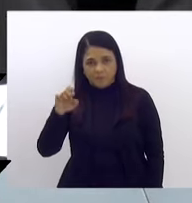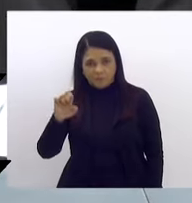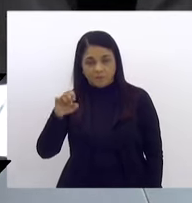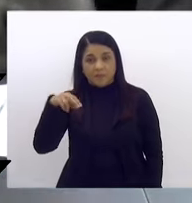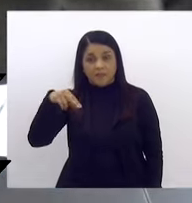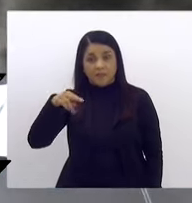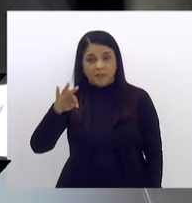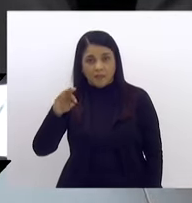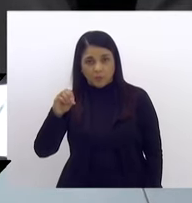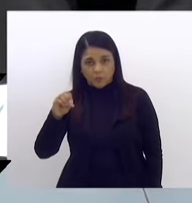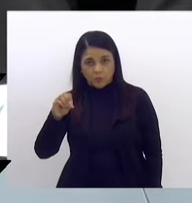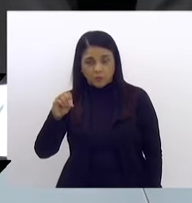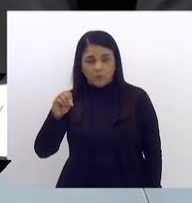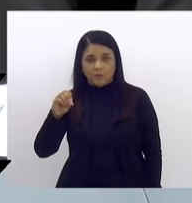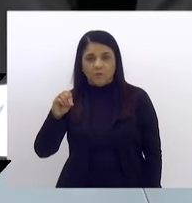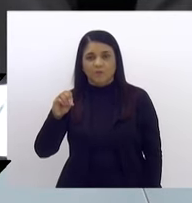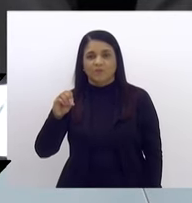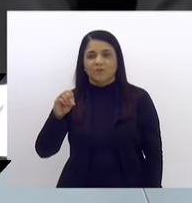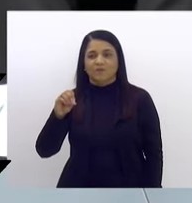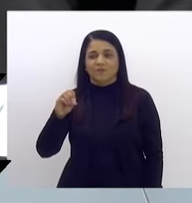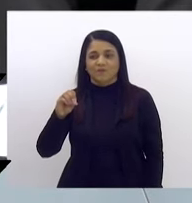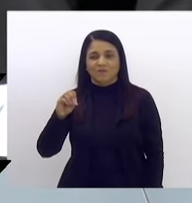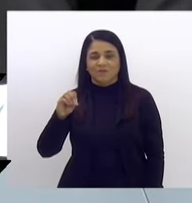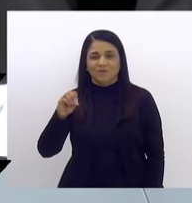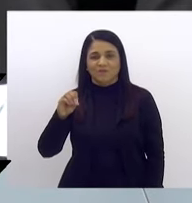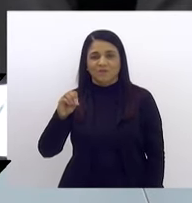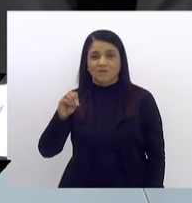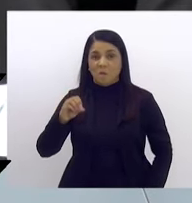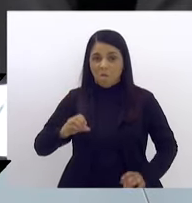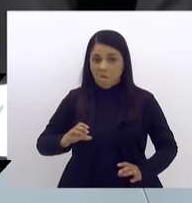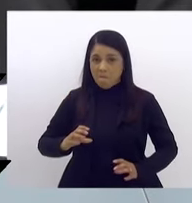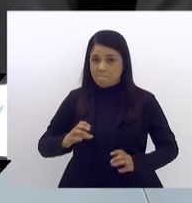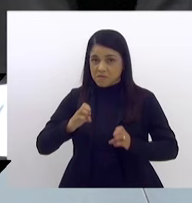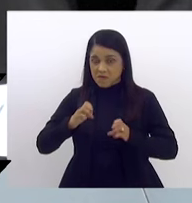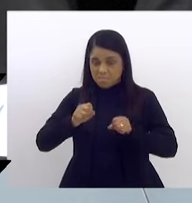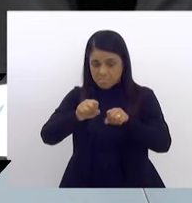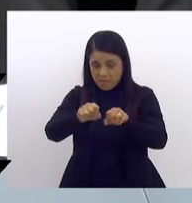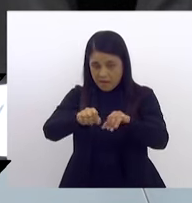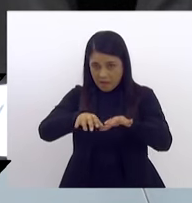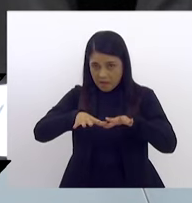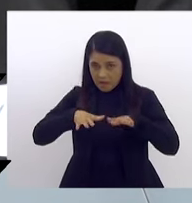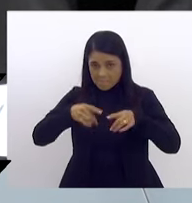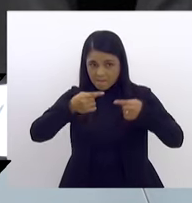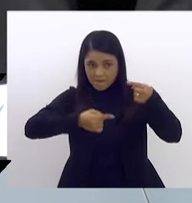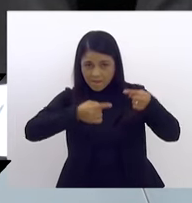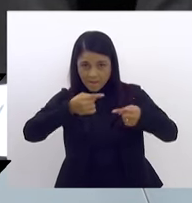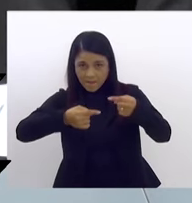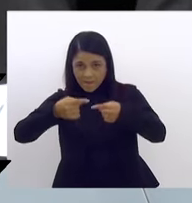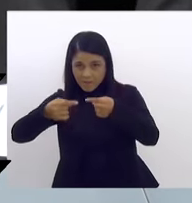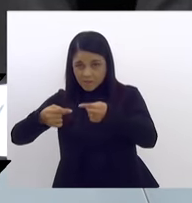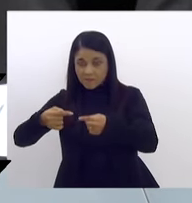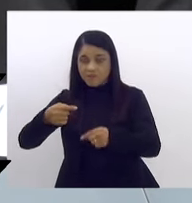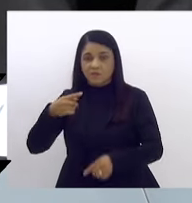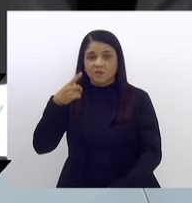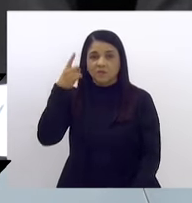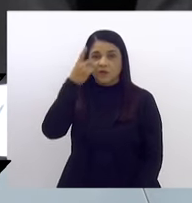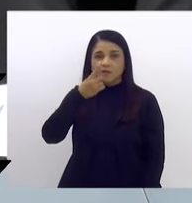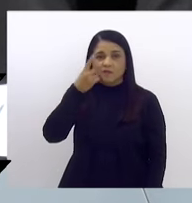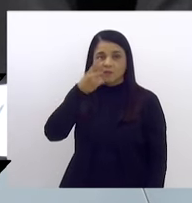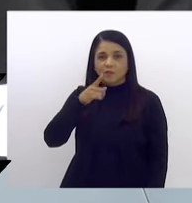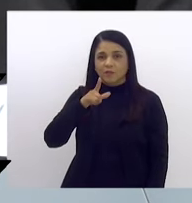que levou pro fígado uma briga de plenário com a deputada